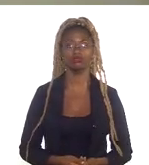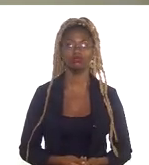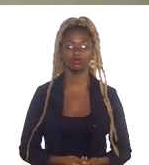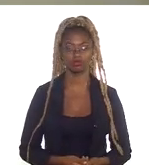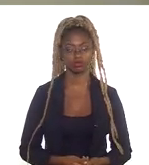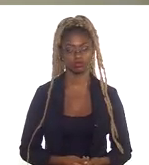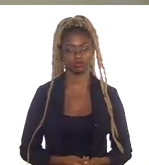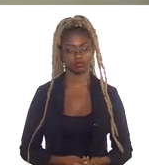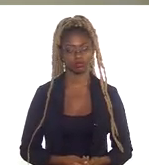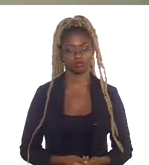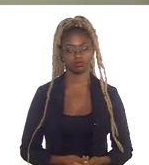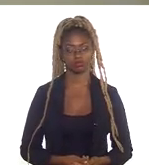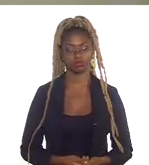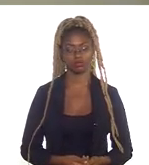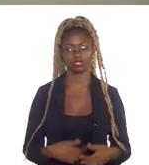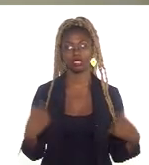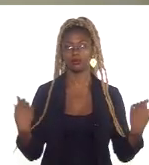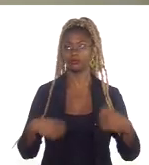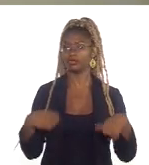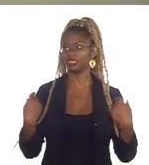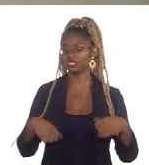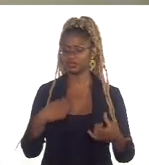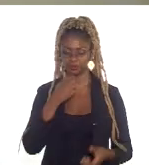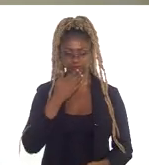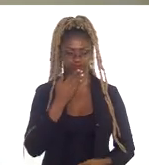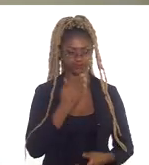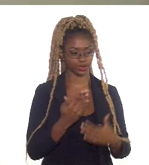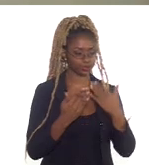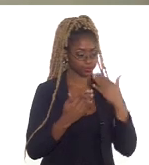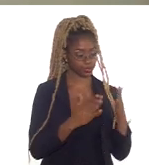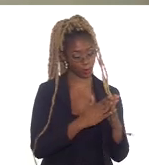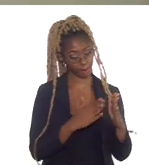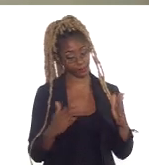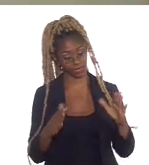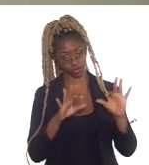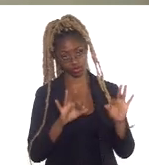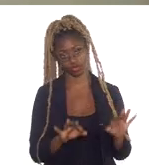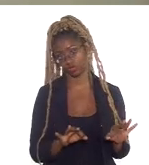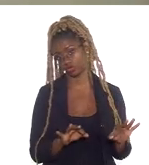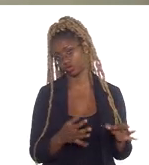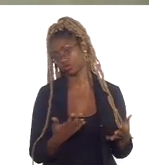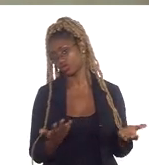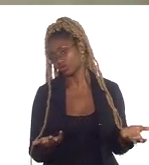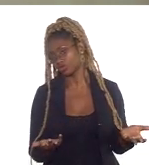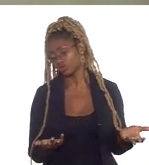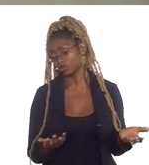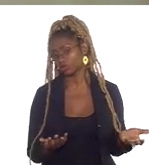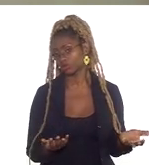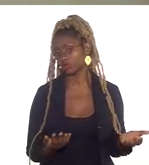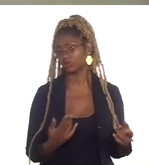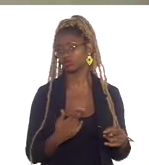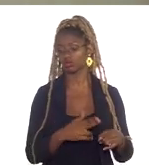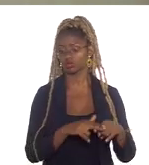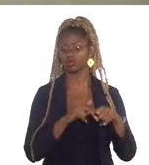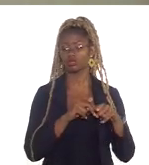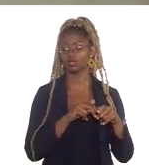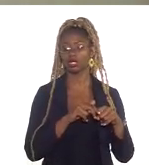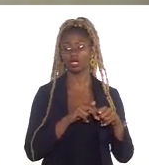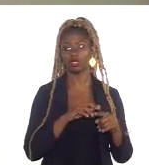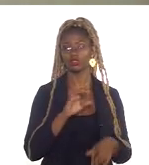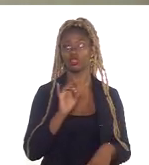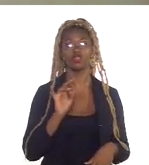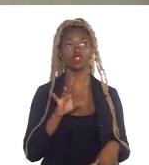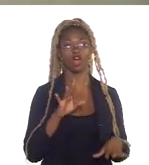E ela tem que fazer essa cobrança num determinado prazo, não uma cobrança que fique nas calendas